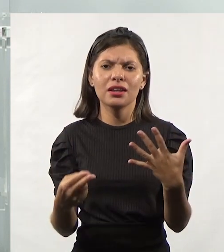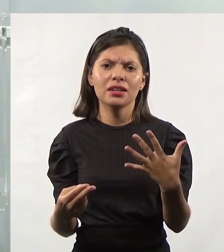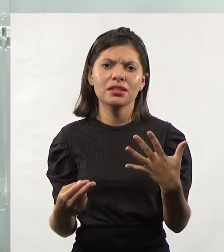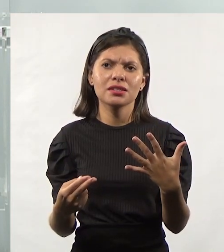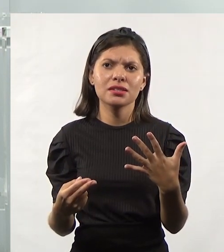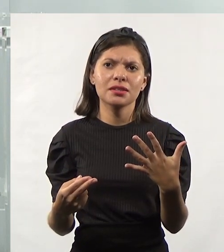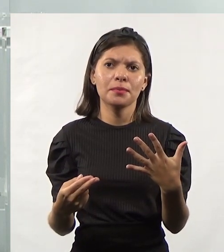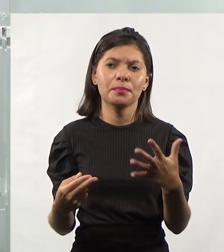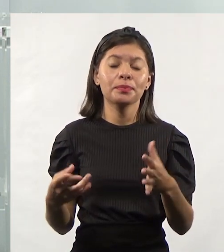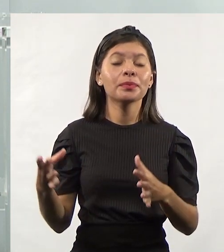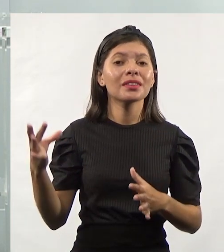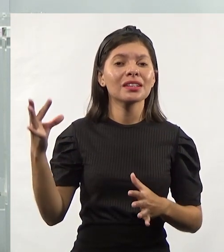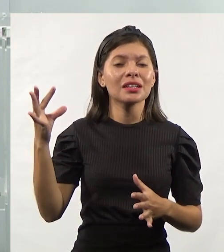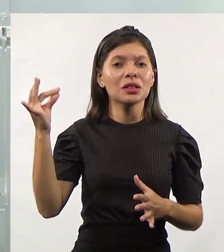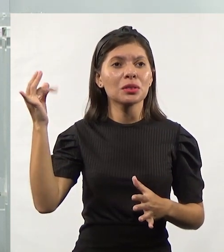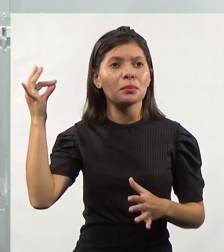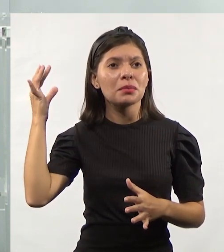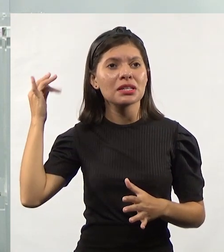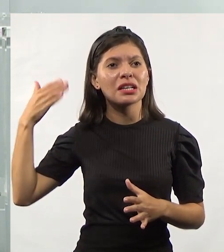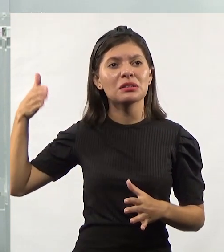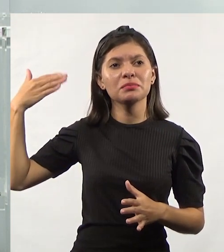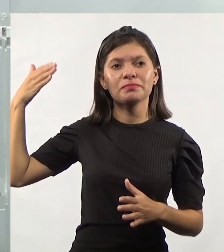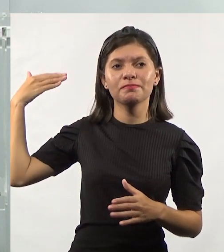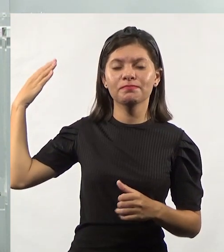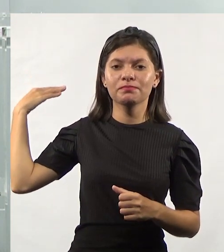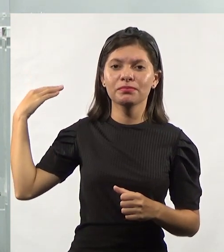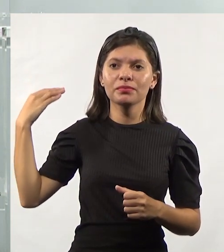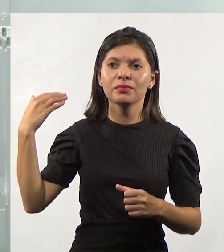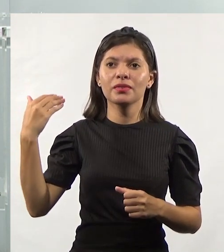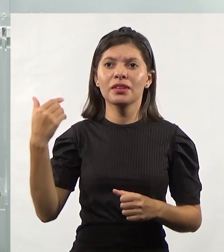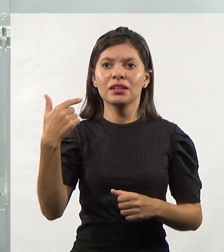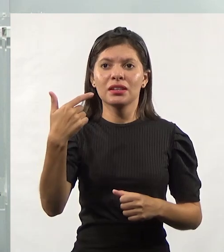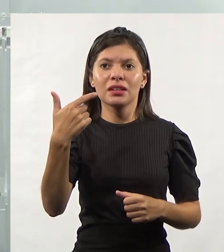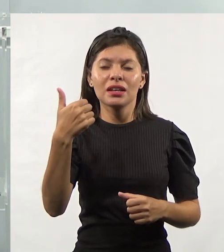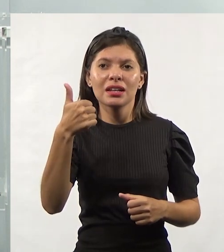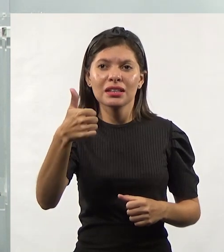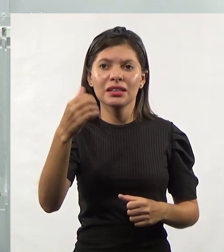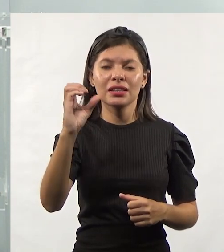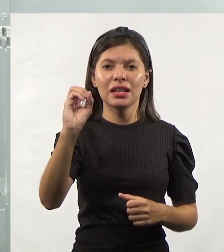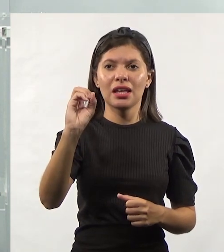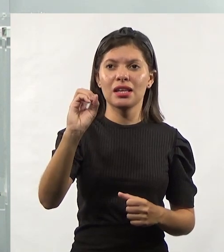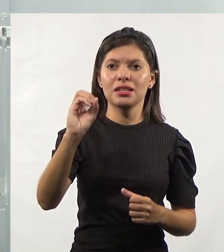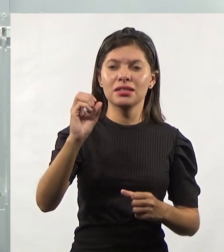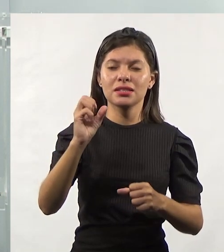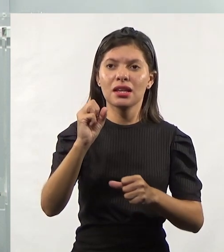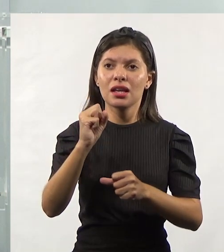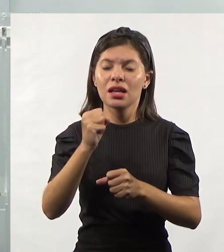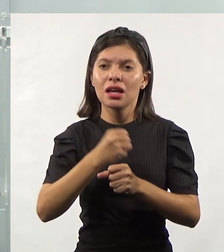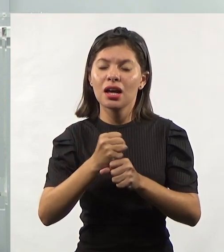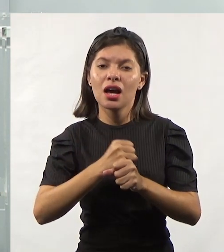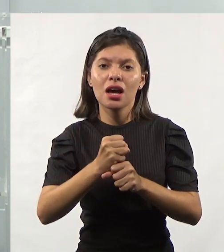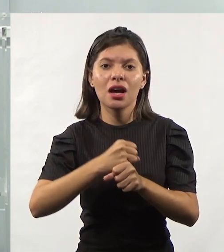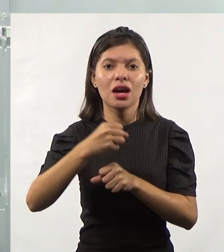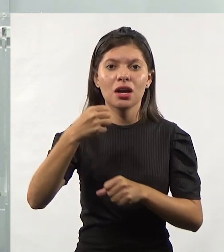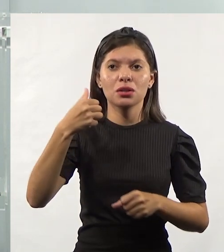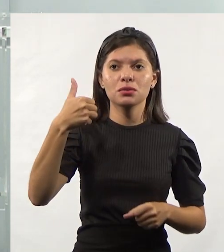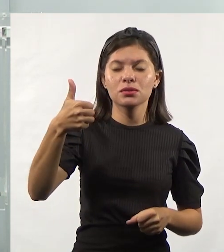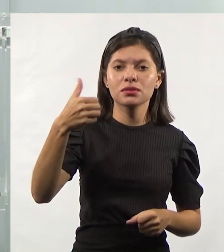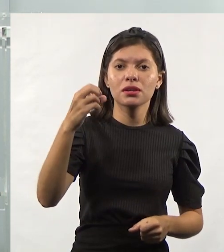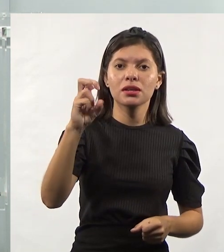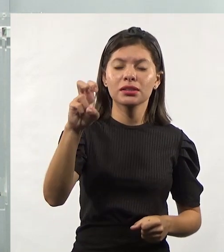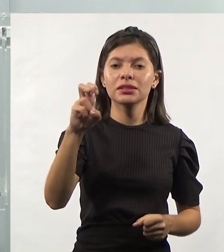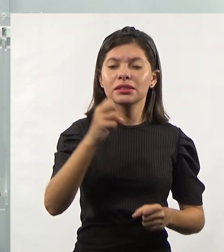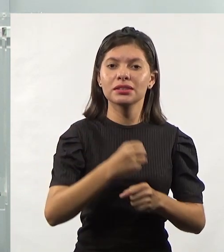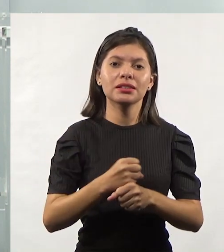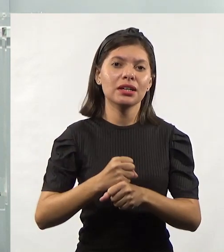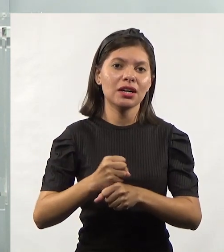outras formas, diferentes daquelas que a gente foi acostumado a ver há 10 anos, né? Há 15 anos.